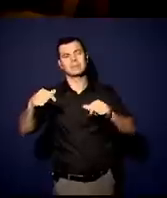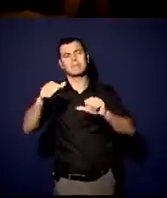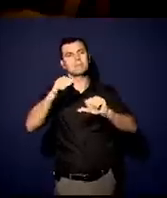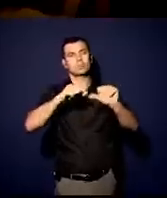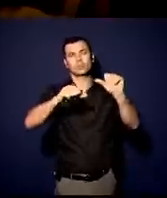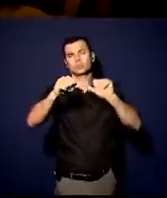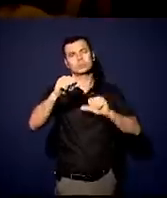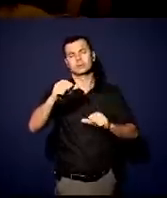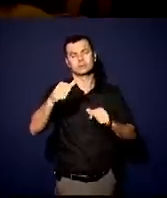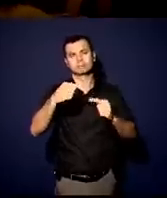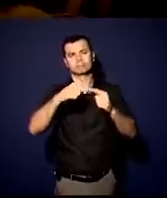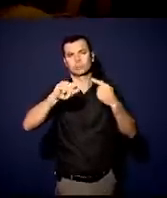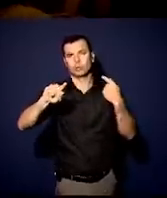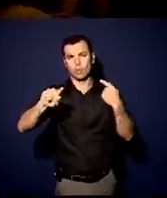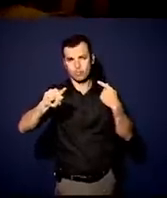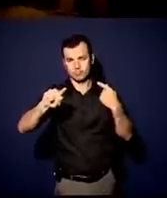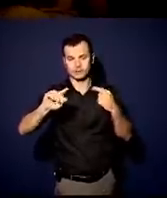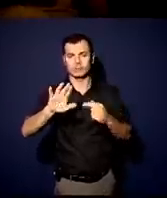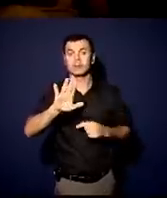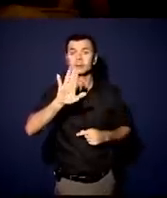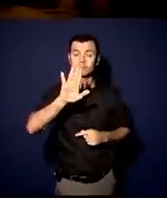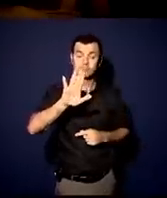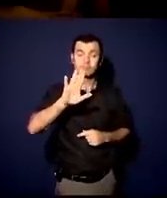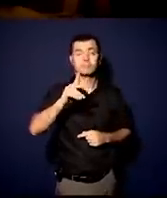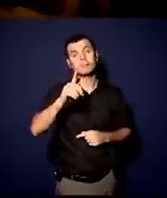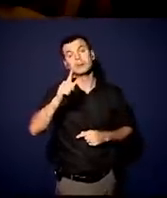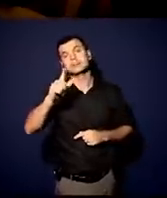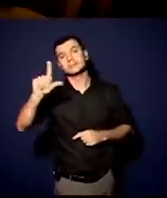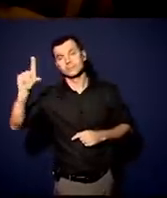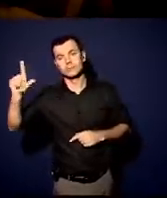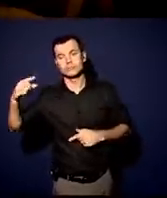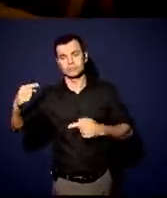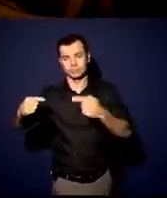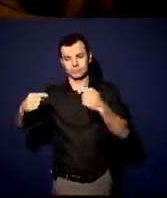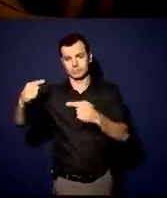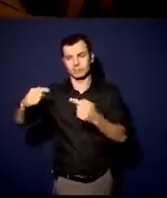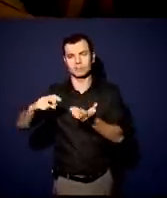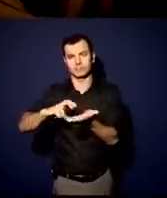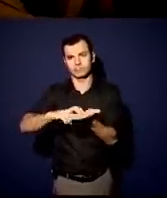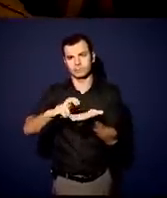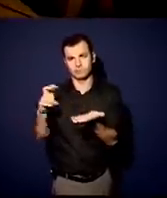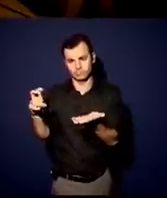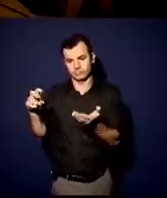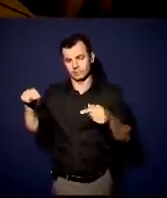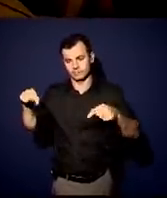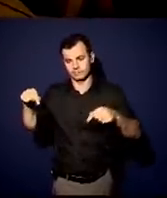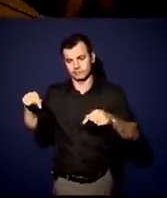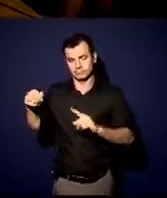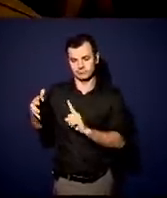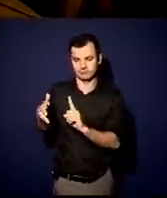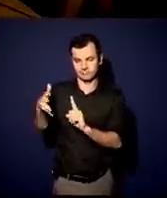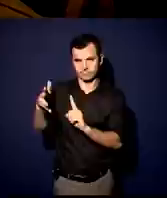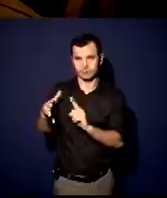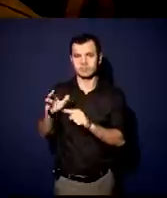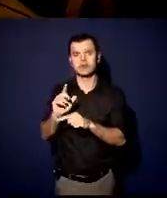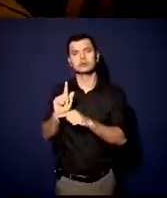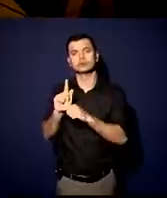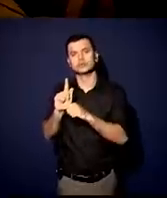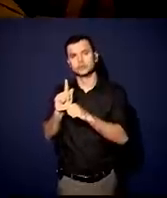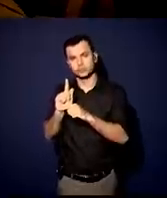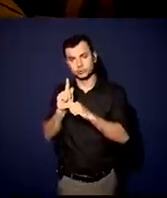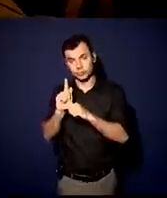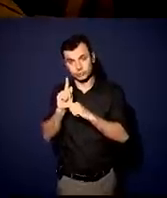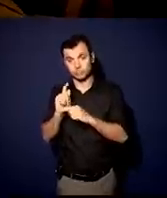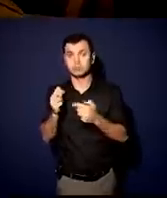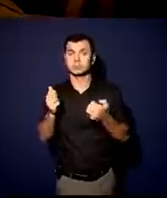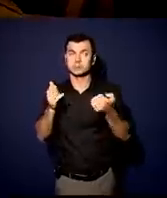mudança na meta de inflação por outro lado num debate hoje mais cedo aqui num painel gestores defenderam